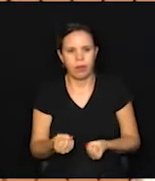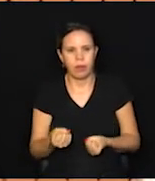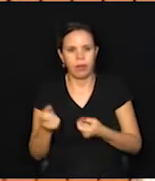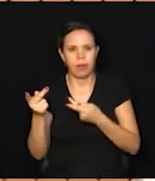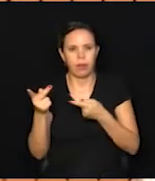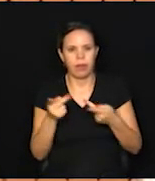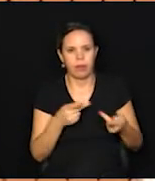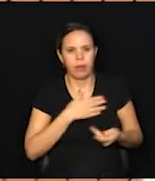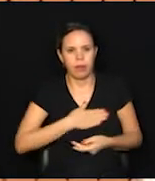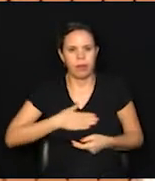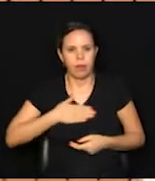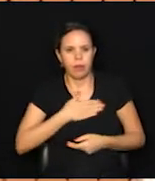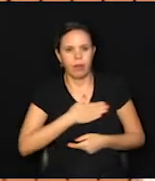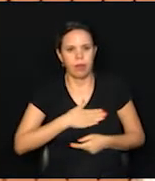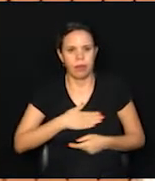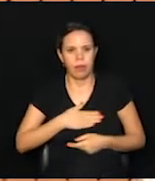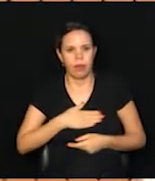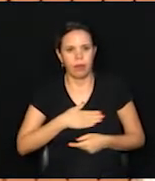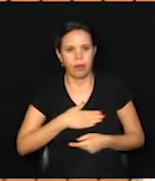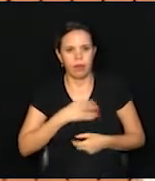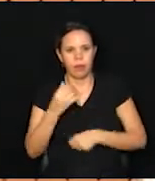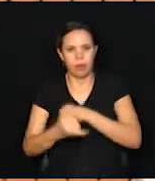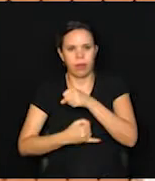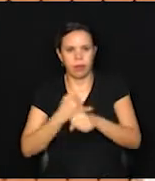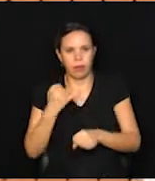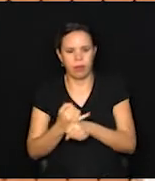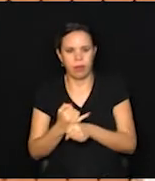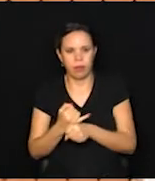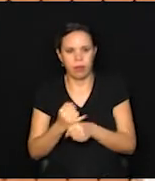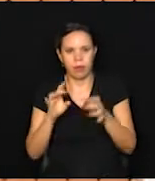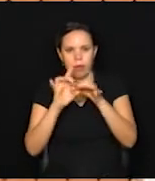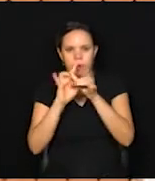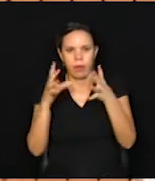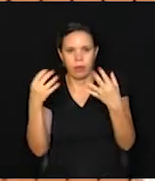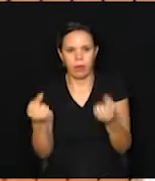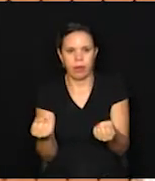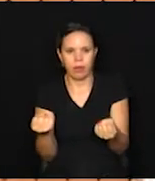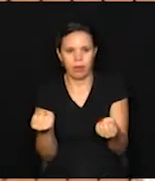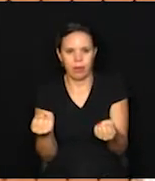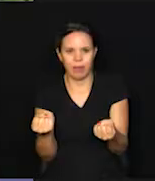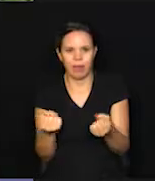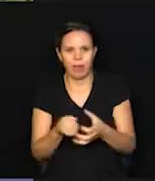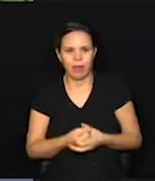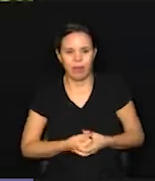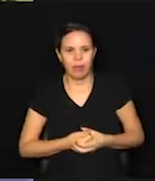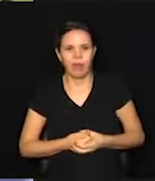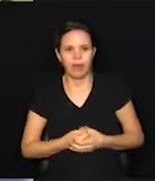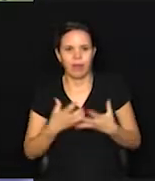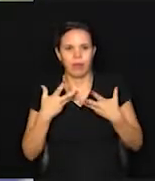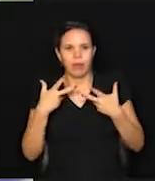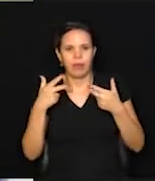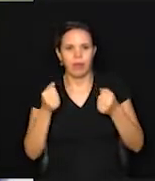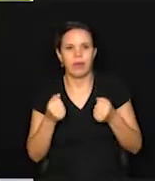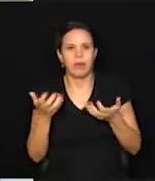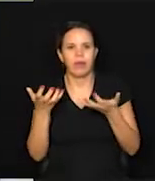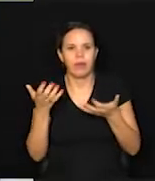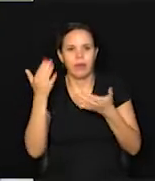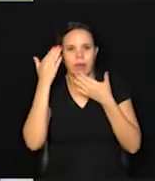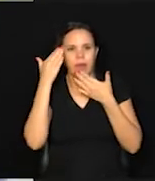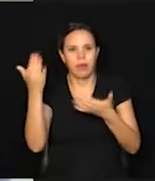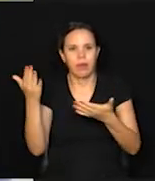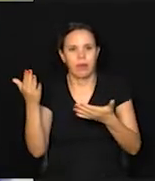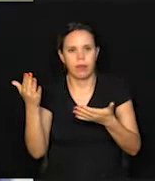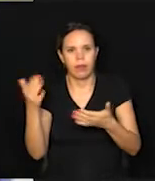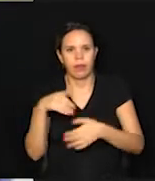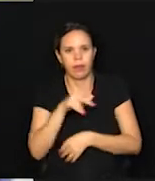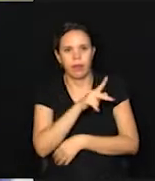convite, é um prazer tê-lo aqui, viu? Virtualmente, sinta-se abraçado. Maravilha, Paulo, quero agradecer demais o